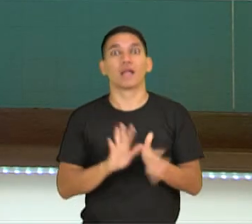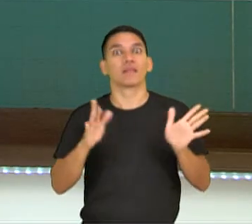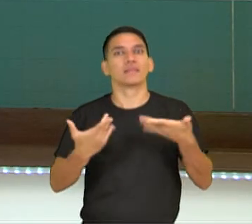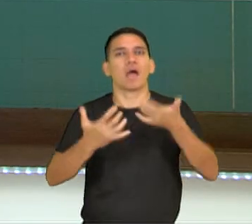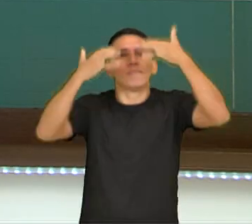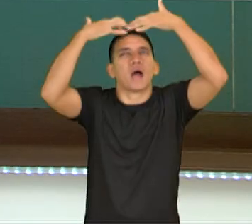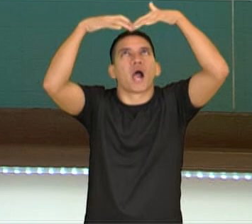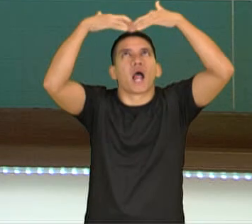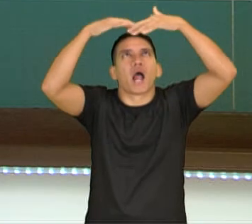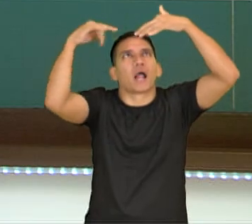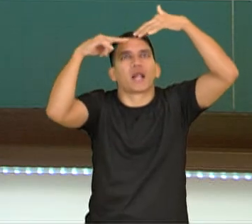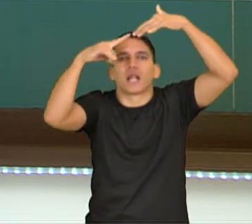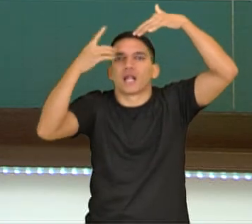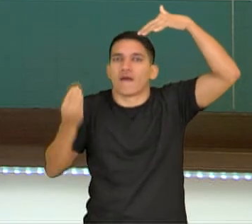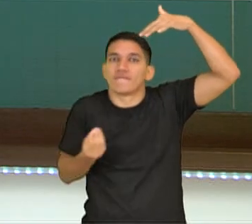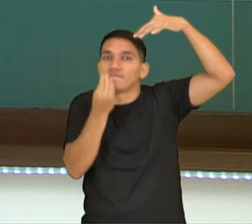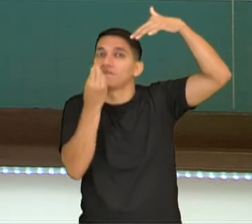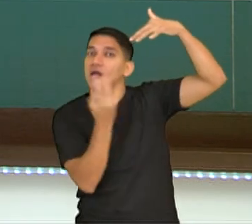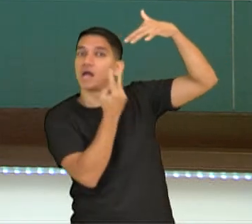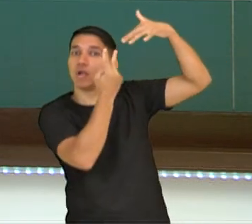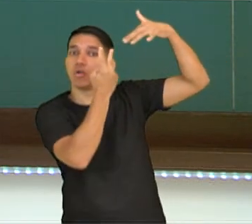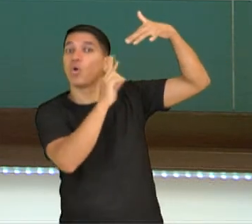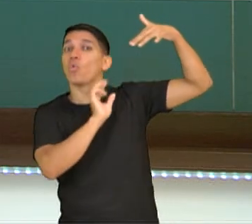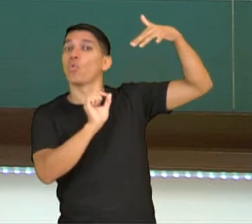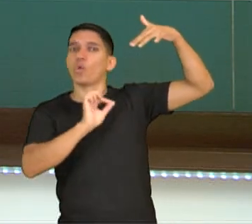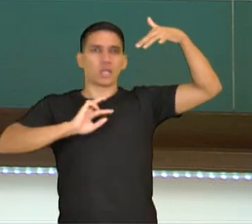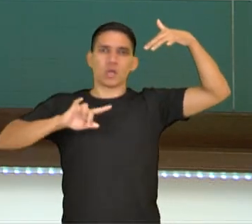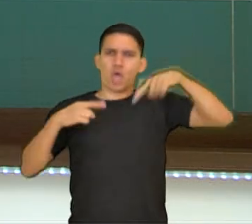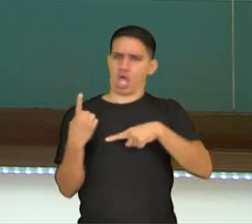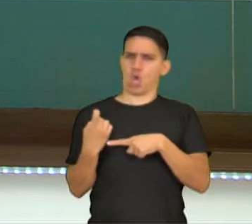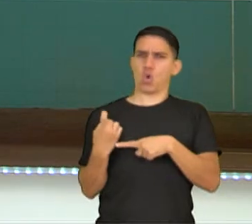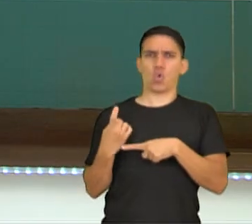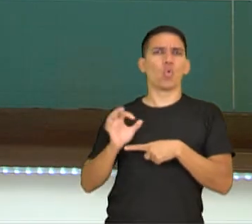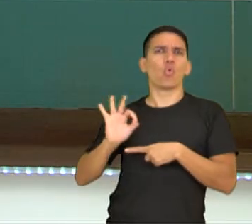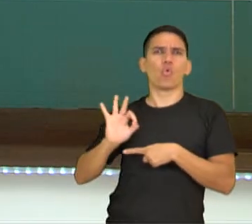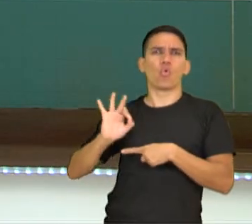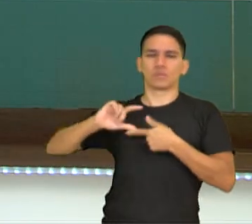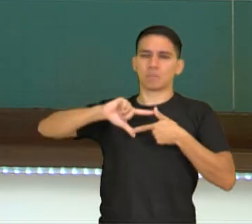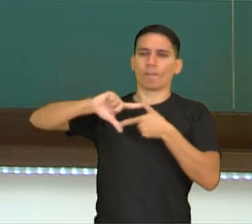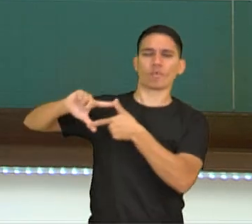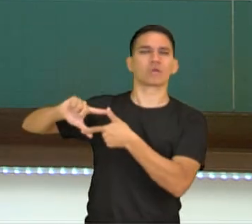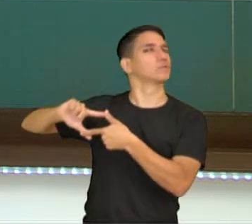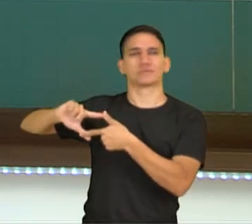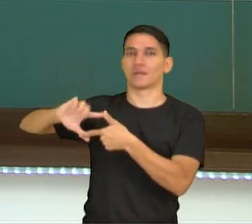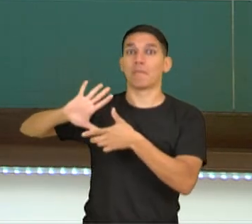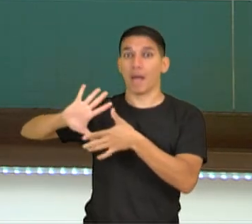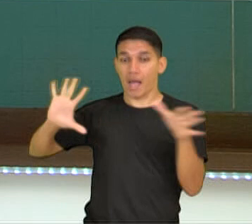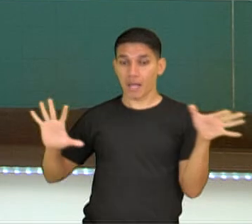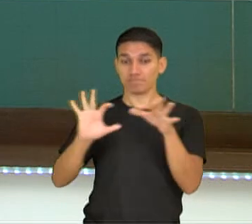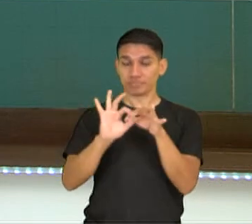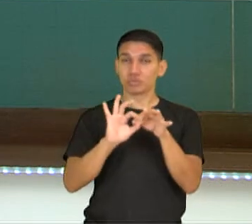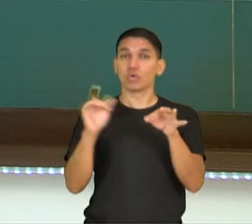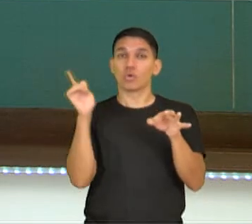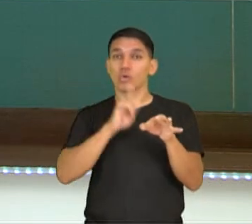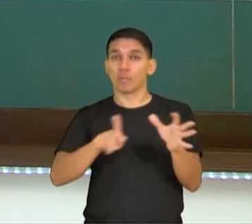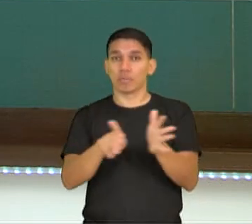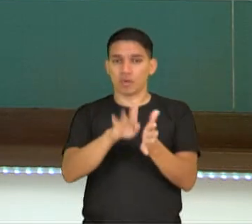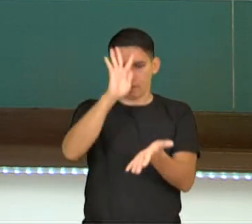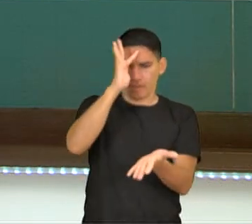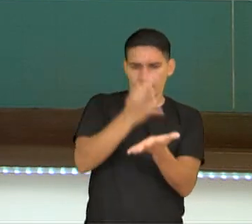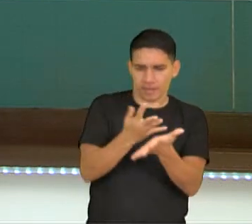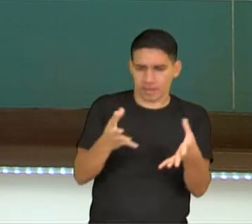valorizada nesse momento não como única e simplesmente isolada, mas como vinculada à fé